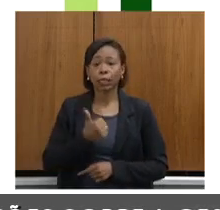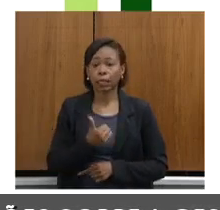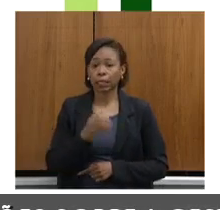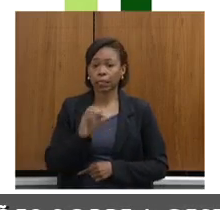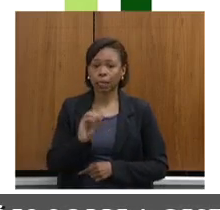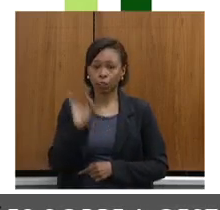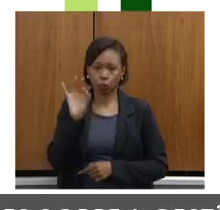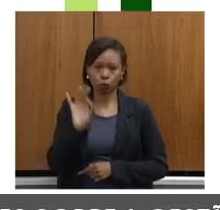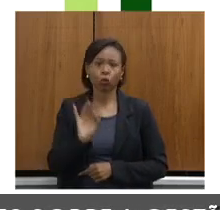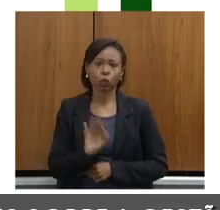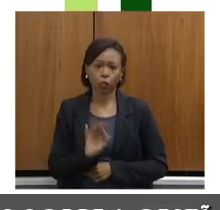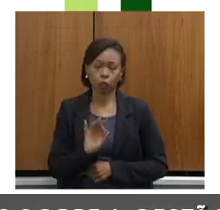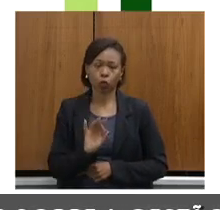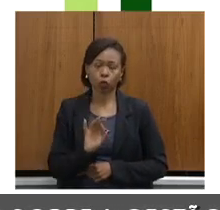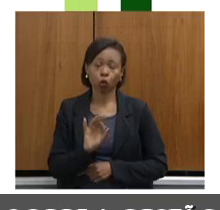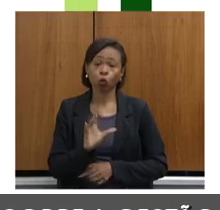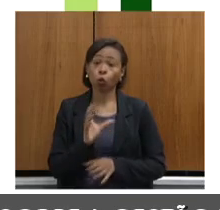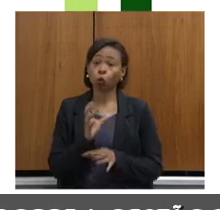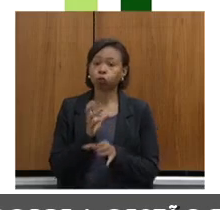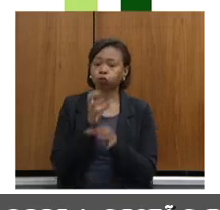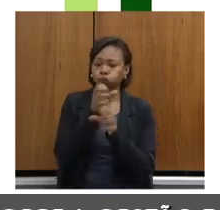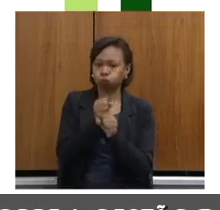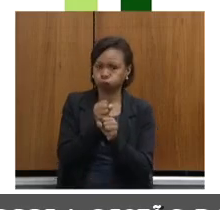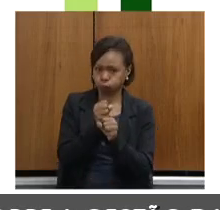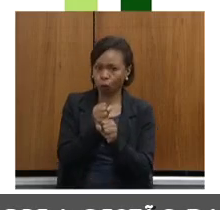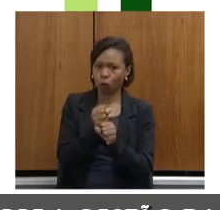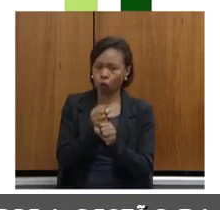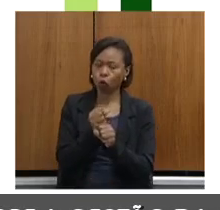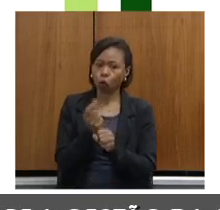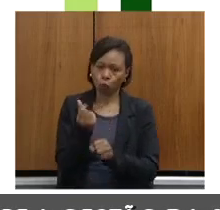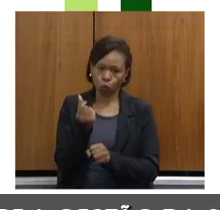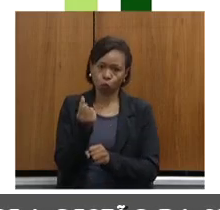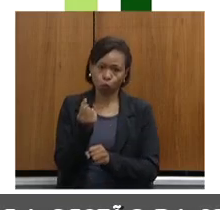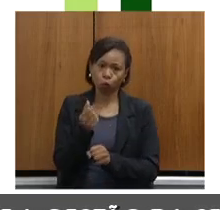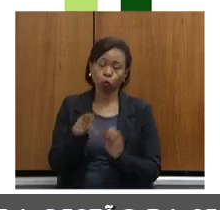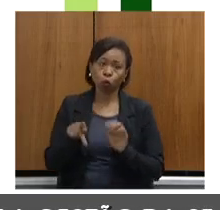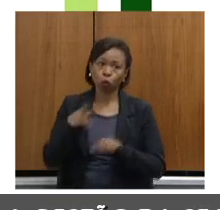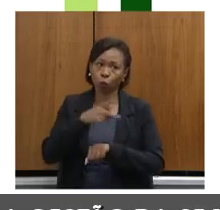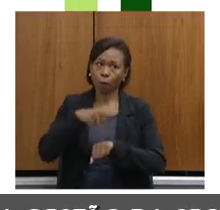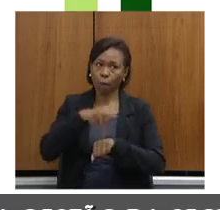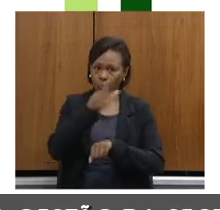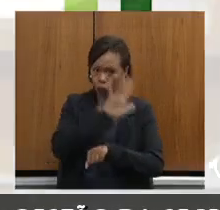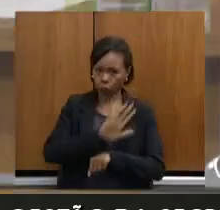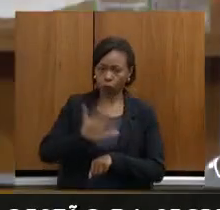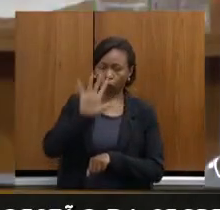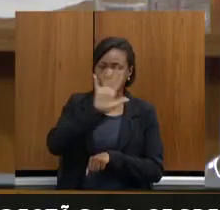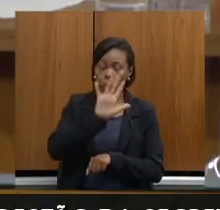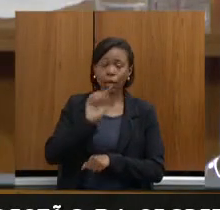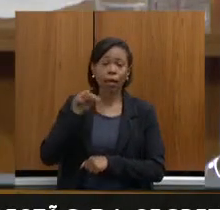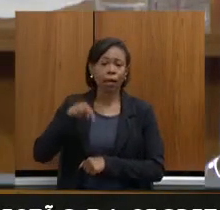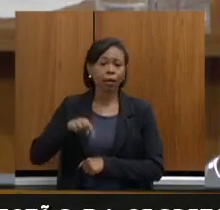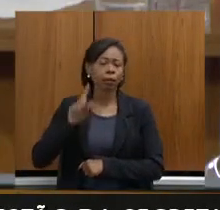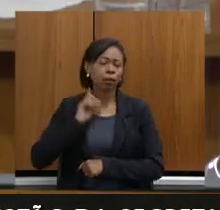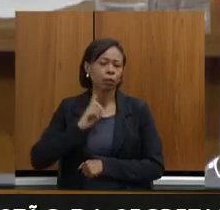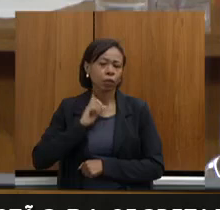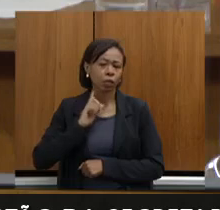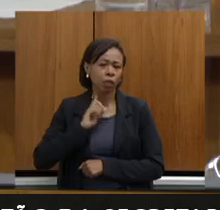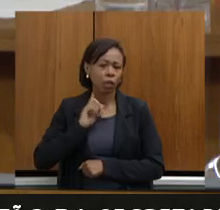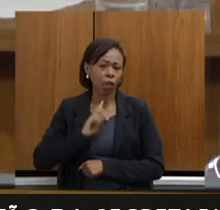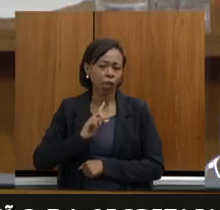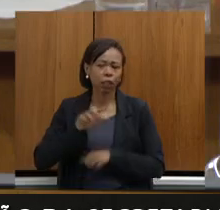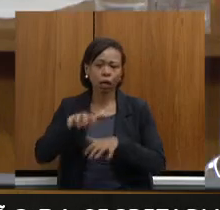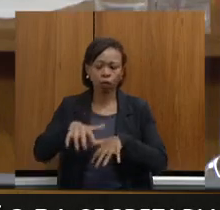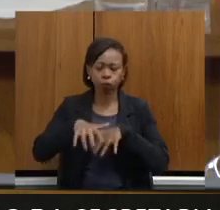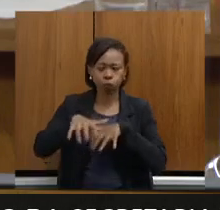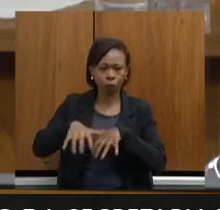no valor bruto da produção do país sendo que aqui no estado de Minas Gerais Como já disse as lavouras com a